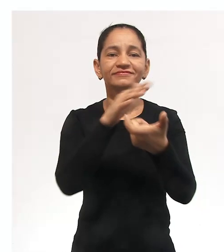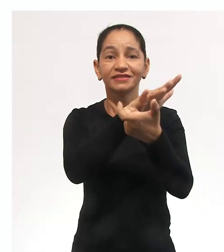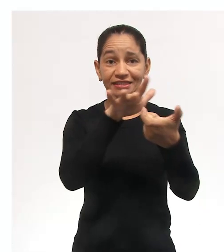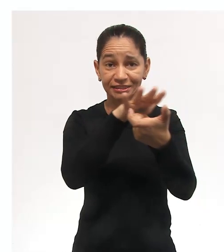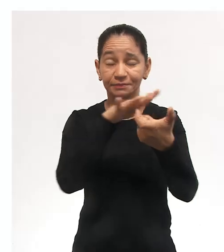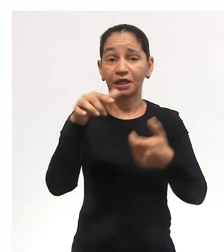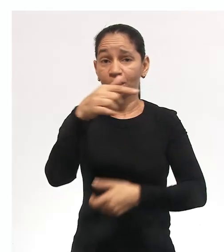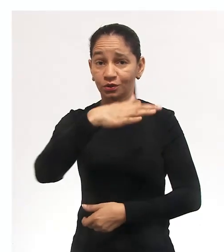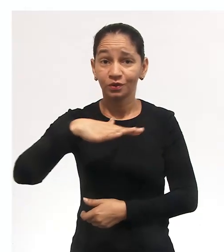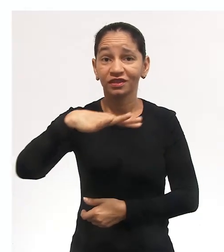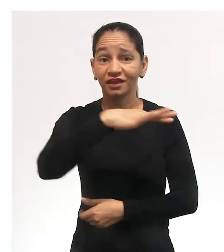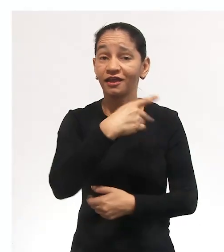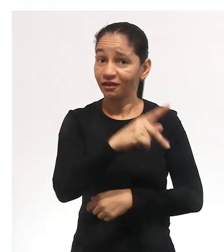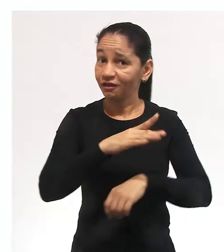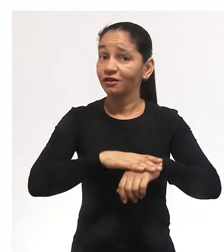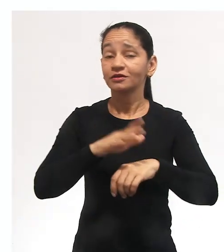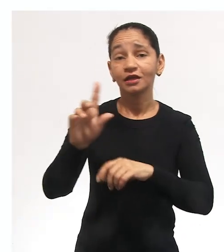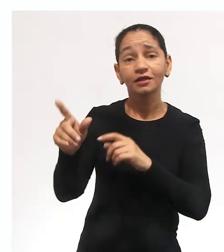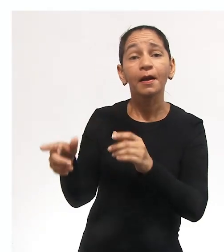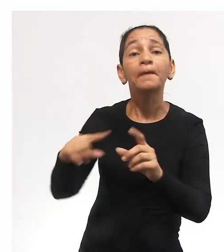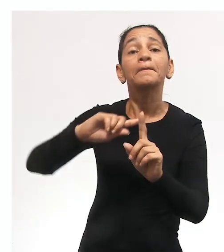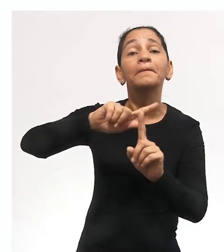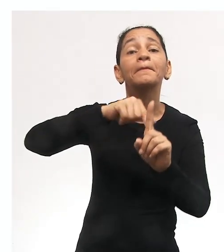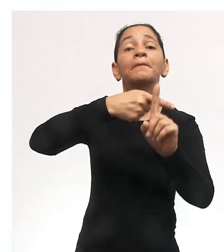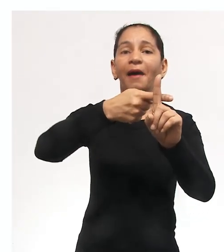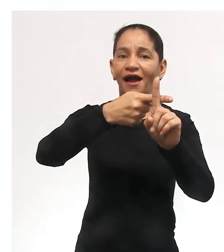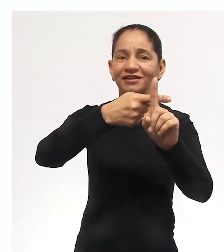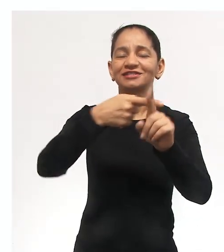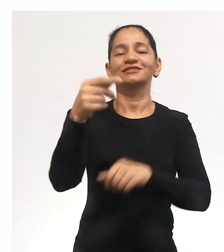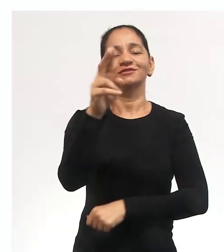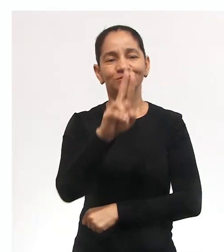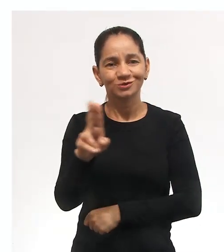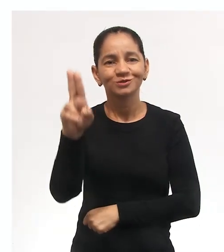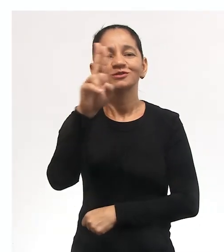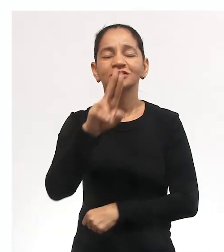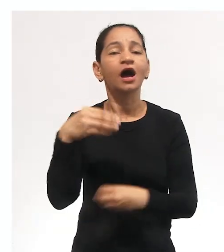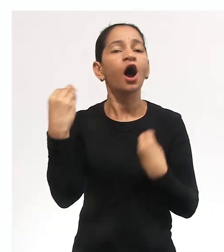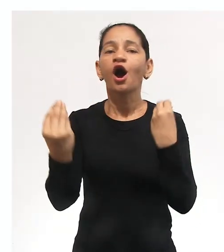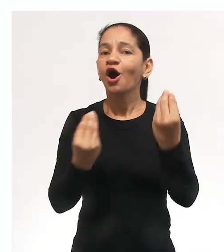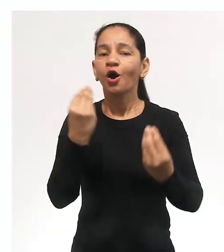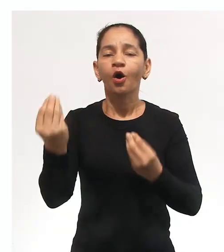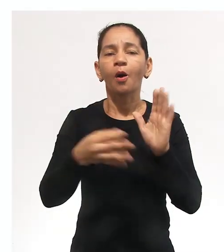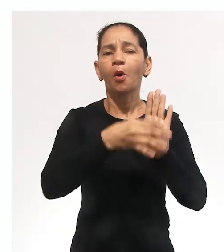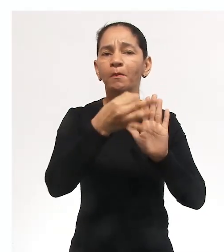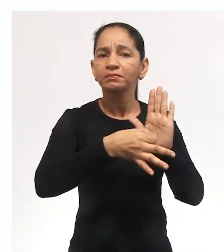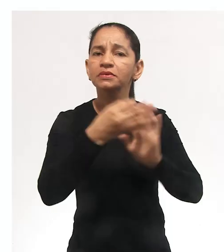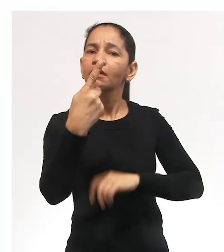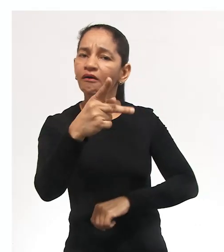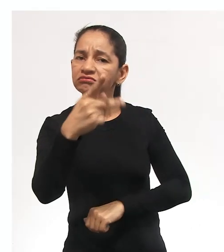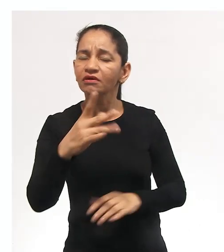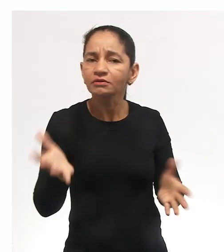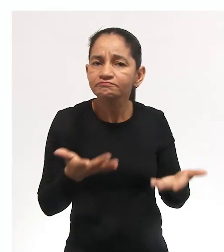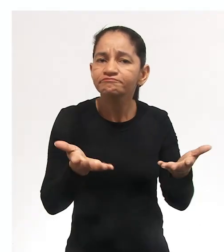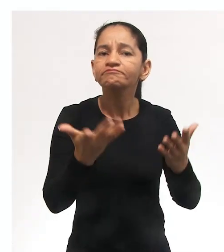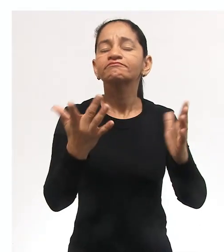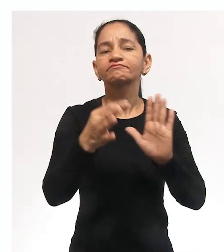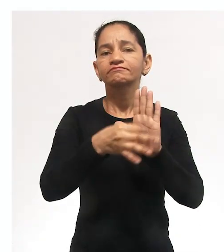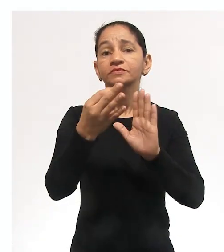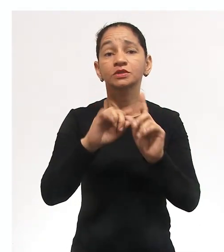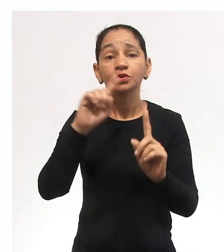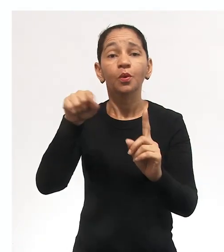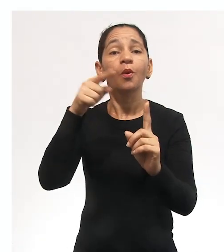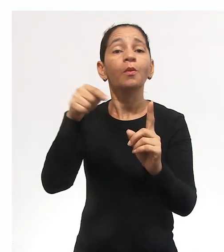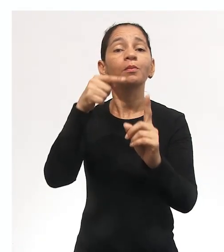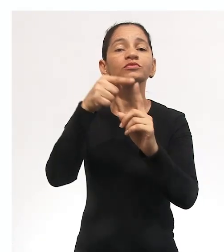Além da decodificação, o letramento envolve o uso da leitura e da escrita de maneira crítica e funcional, com o objetivo